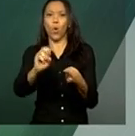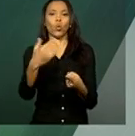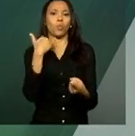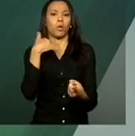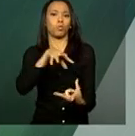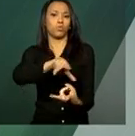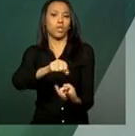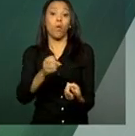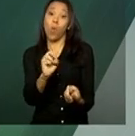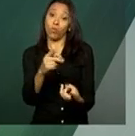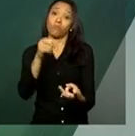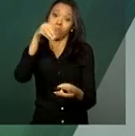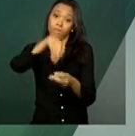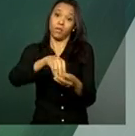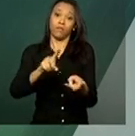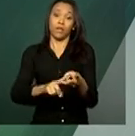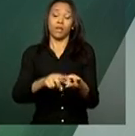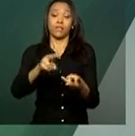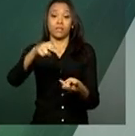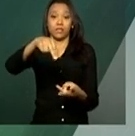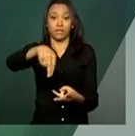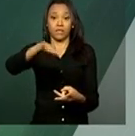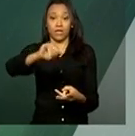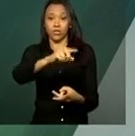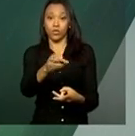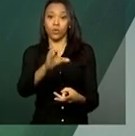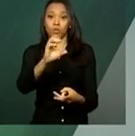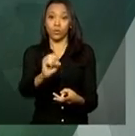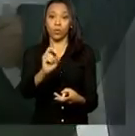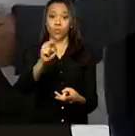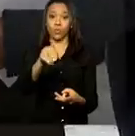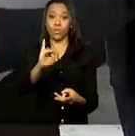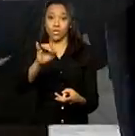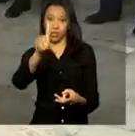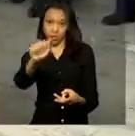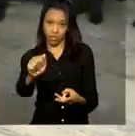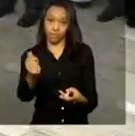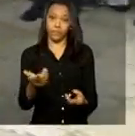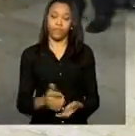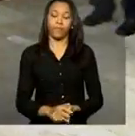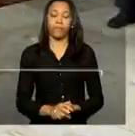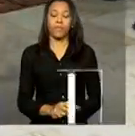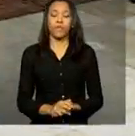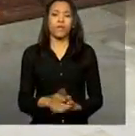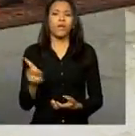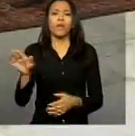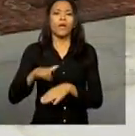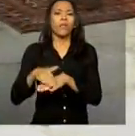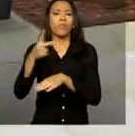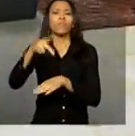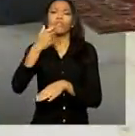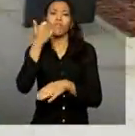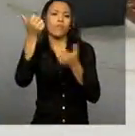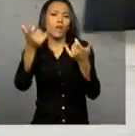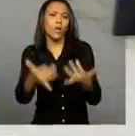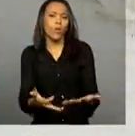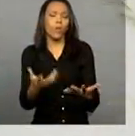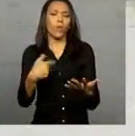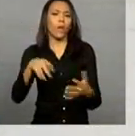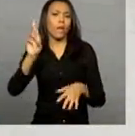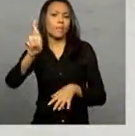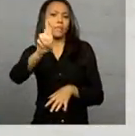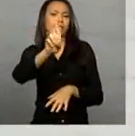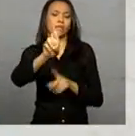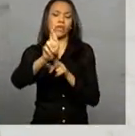nas Nações Unidas. Professor, ou seja, é um longo caminho, né, professor? É um longo caminho. O senhor falou sobre a representatividade,